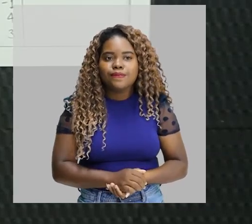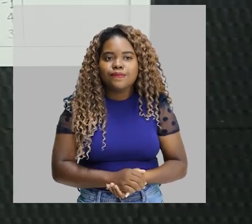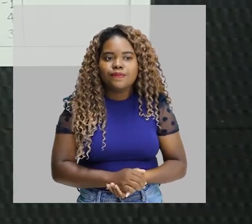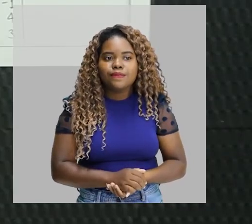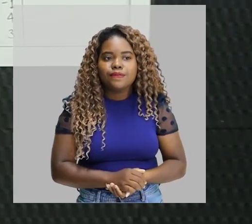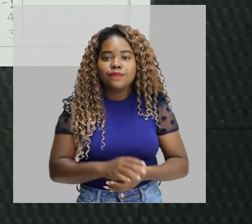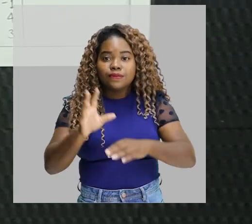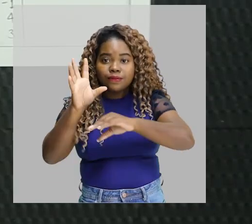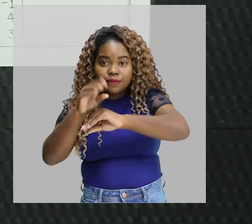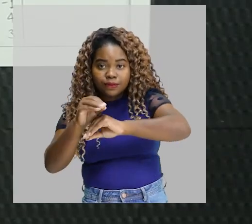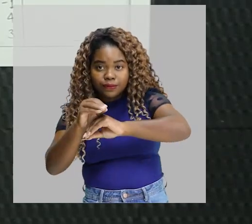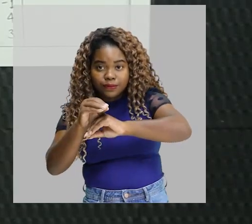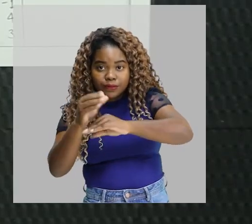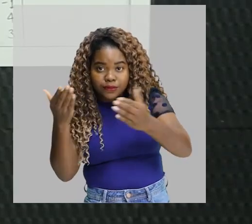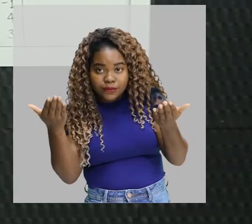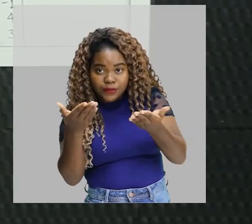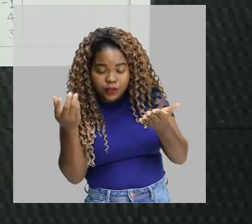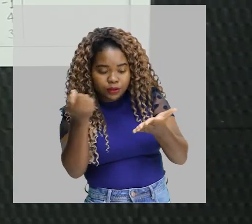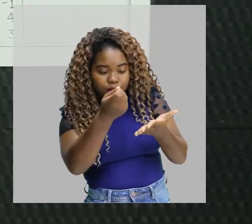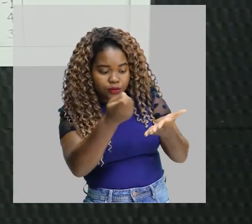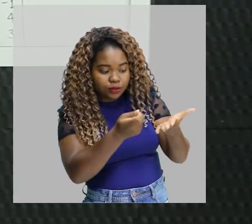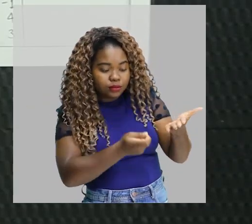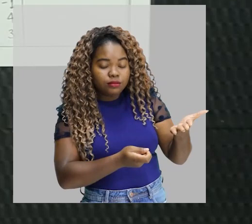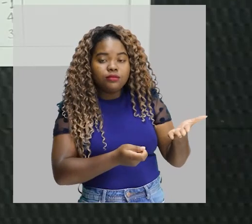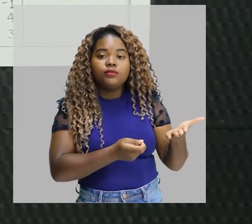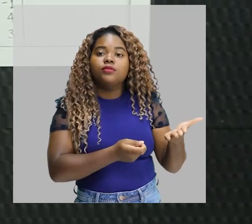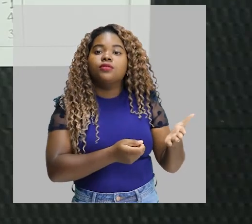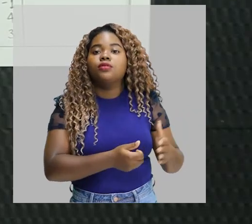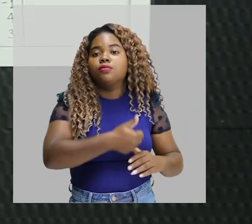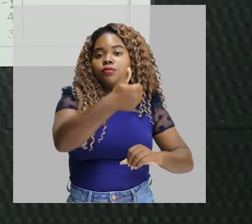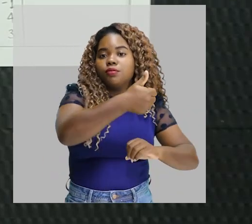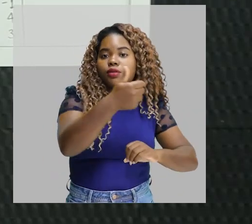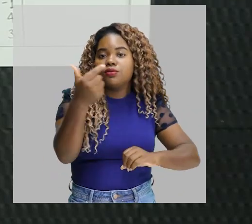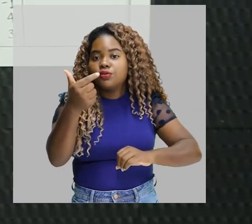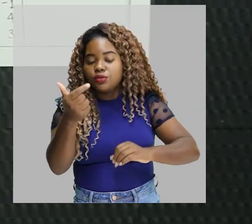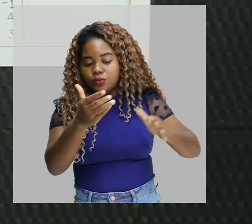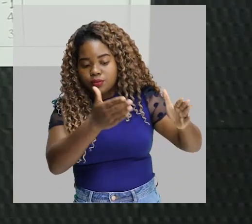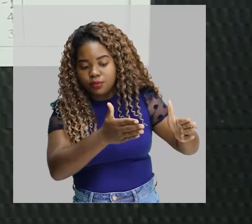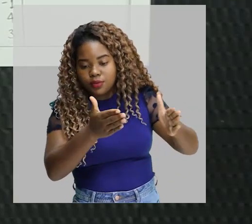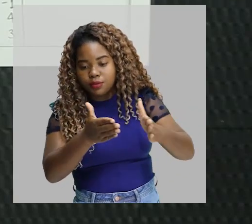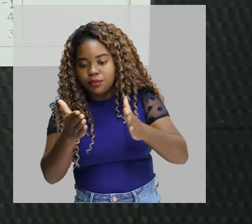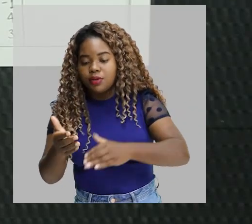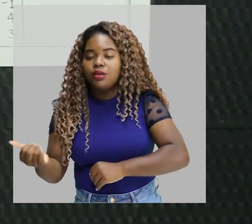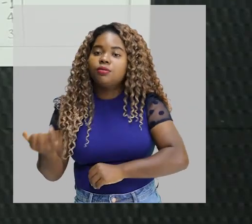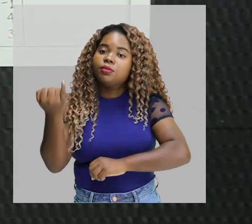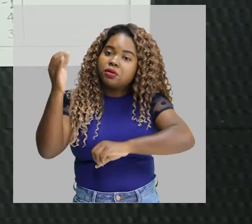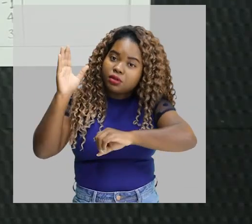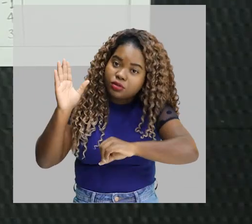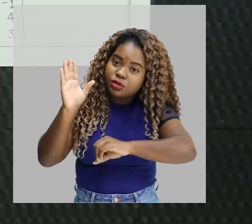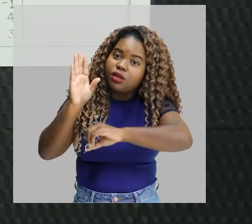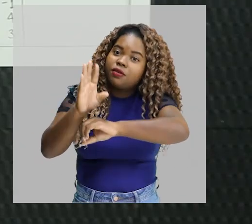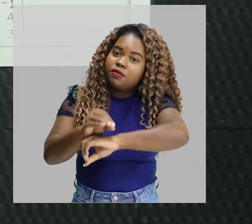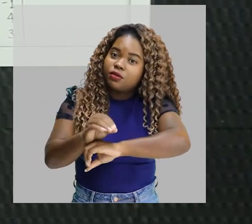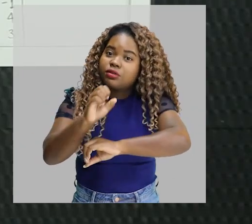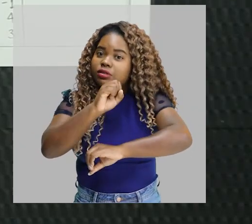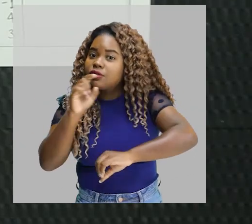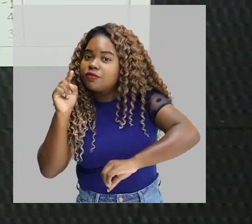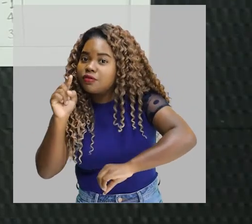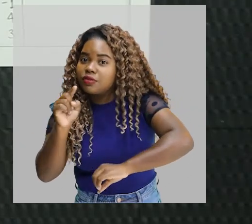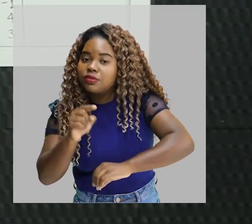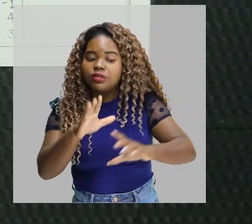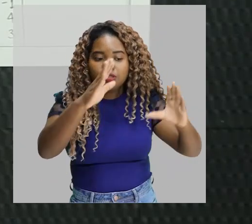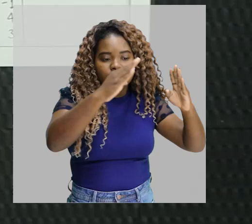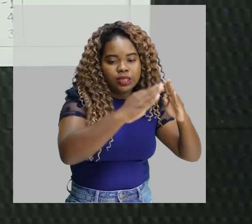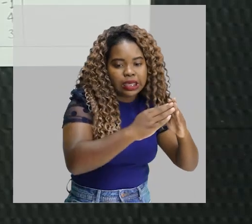faça um print aí da tela nota Esse passo a passo aí é importante né tirar foto lá se você tiver assistindo lá